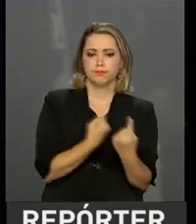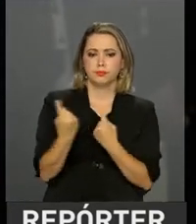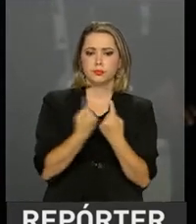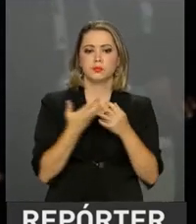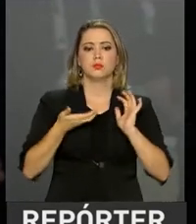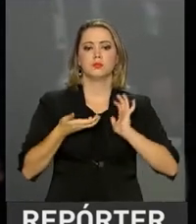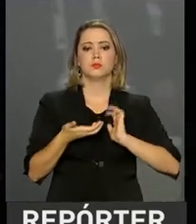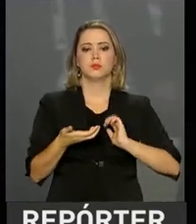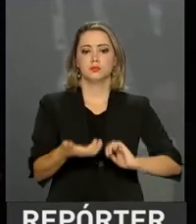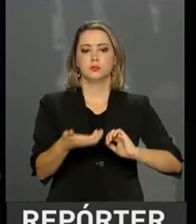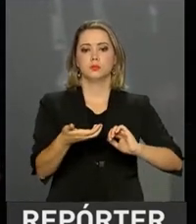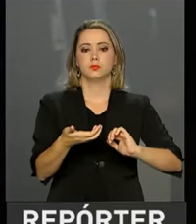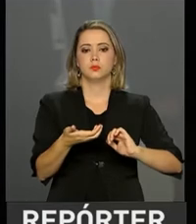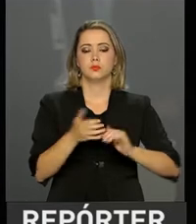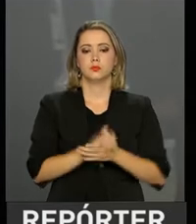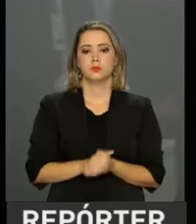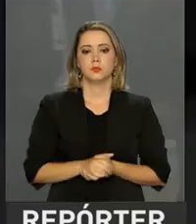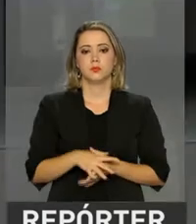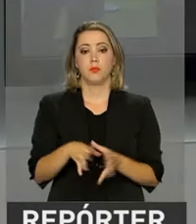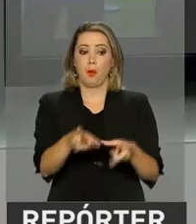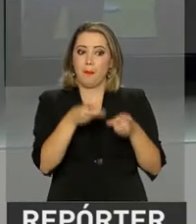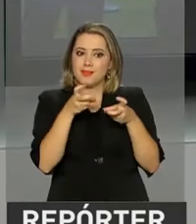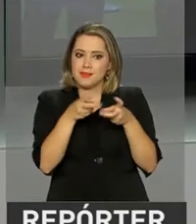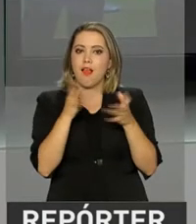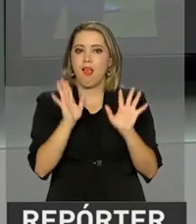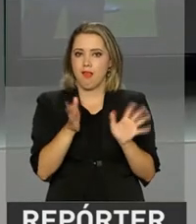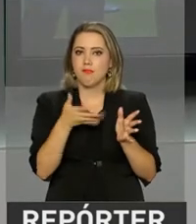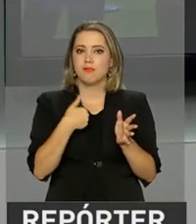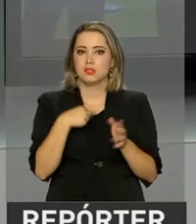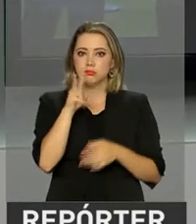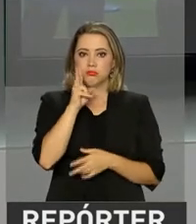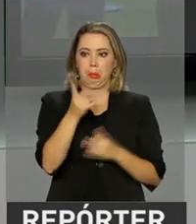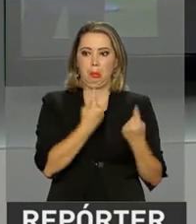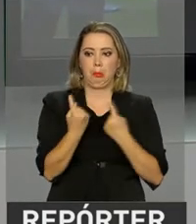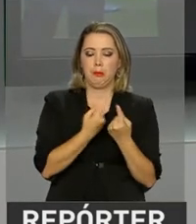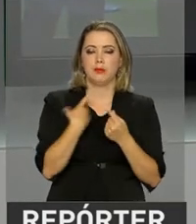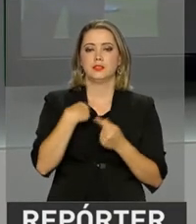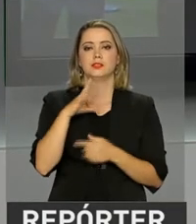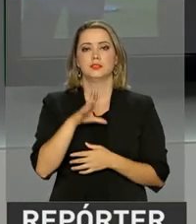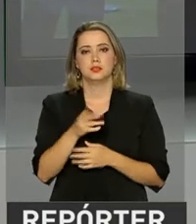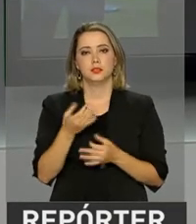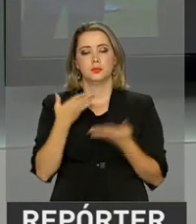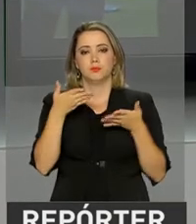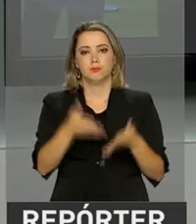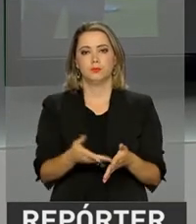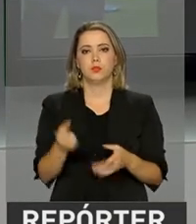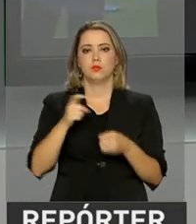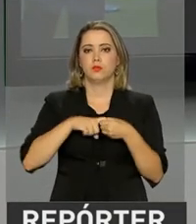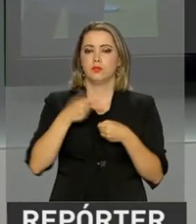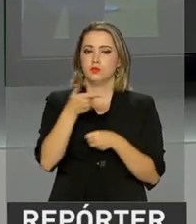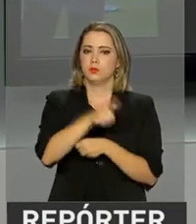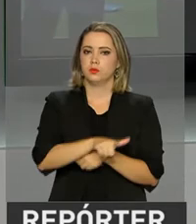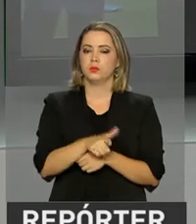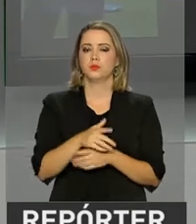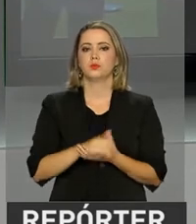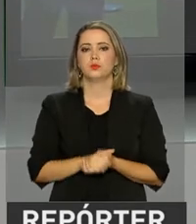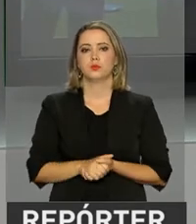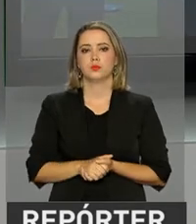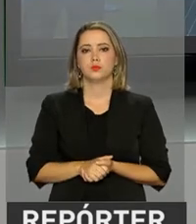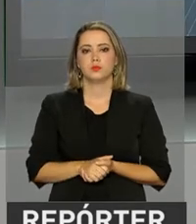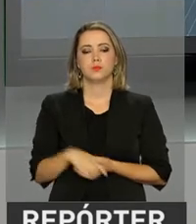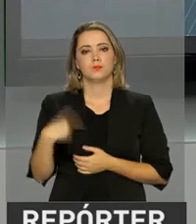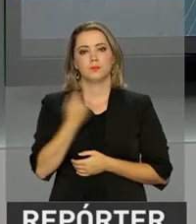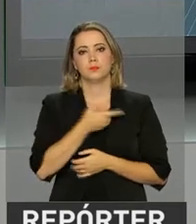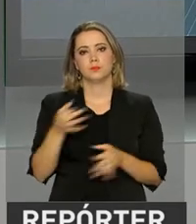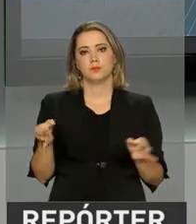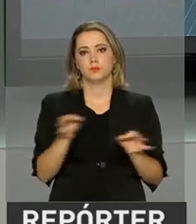no Congresso. Dá para perceber, Paulo. Muito obrigado aí pela sua participação e a gente volta a chamar você em outro momento. E